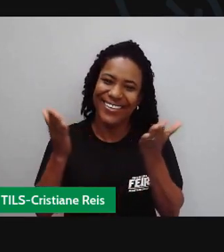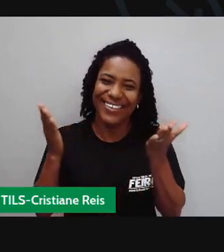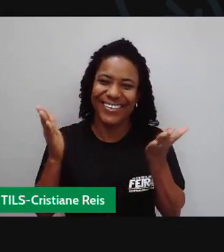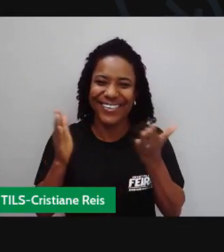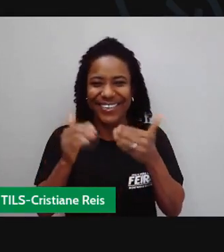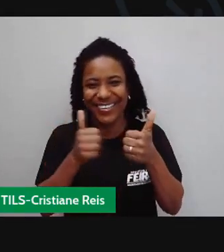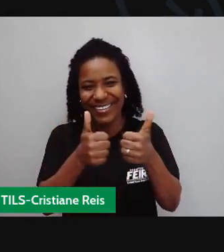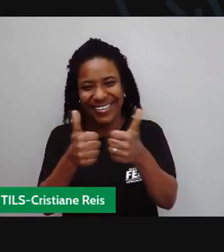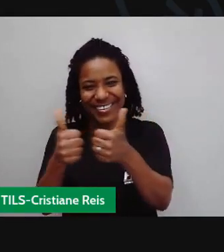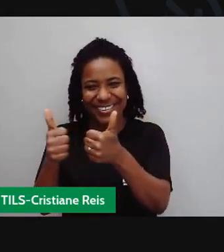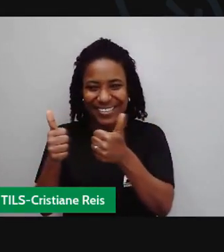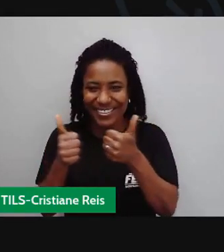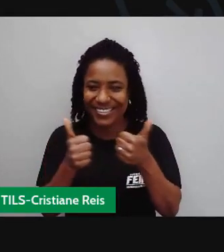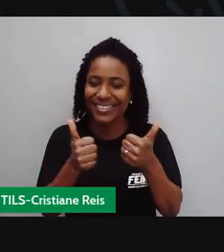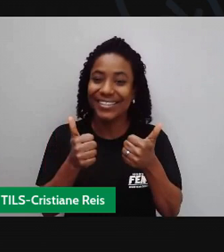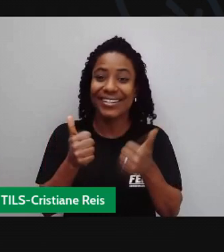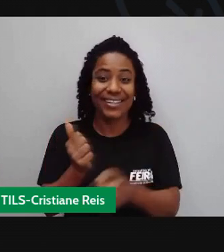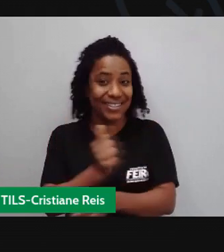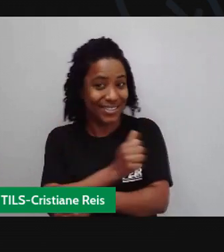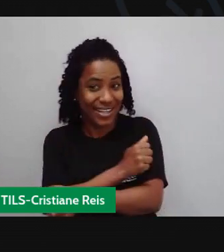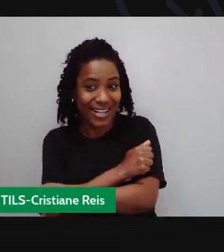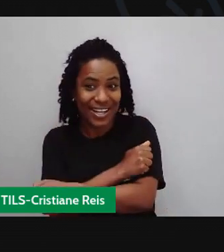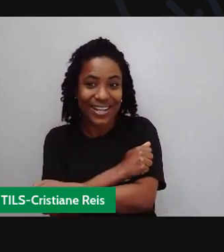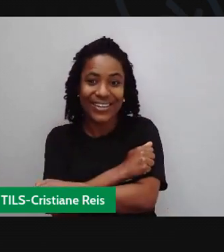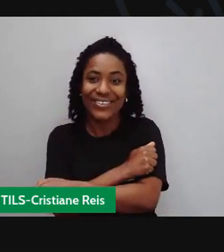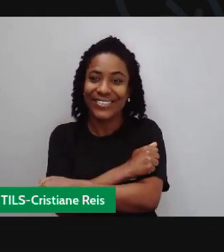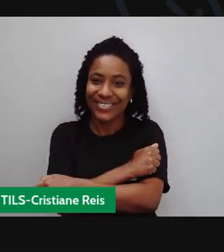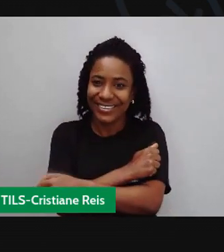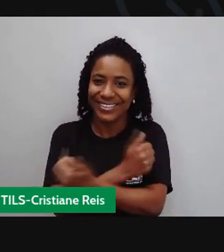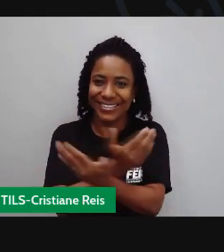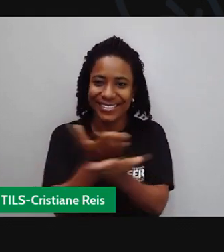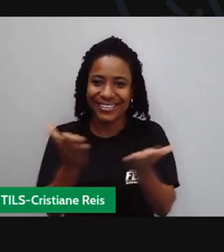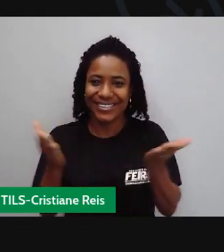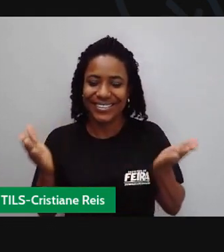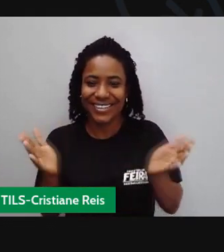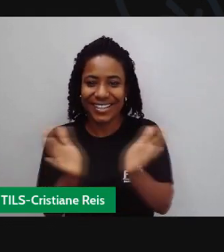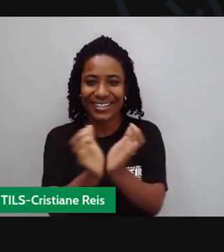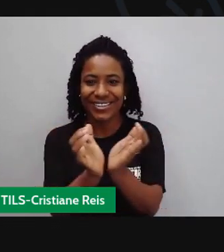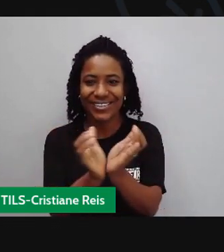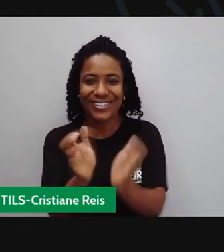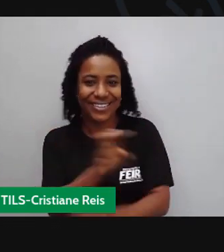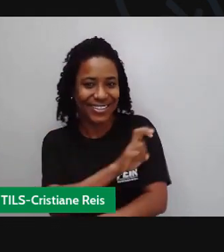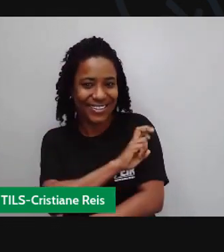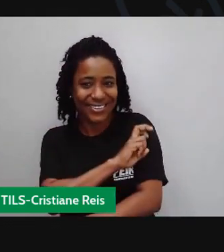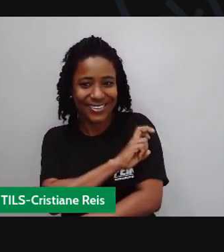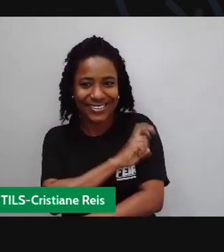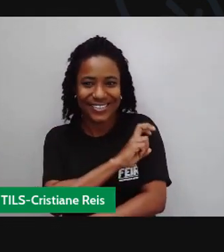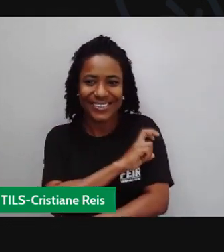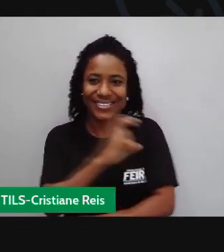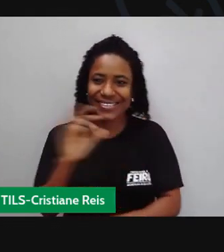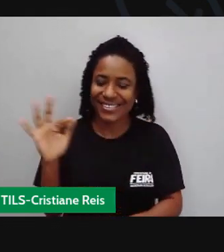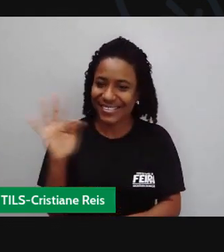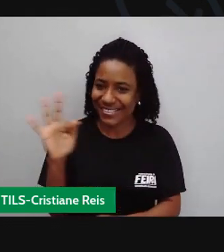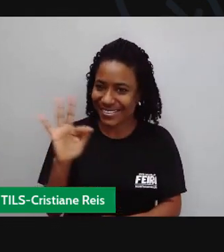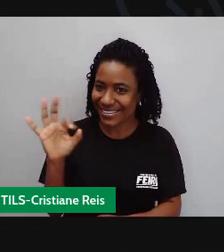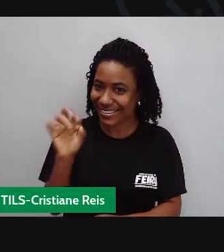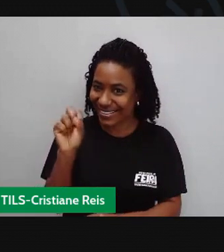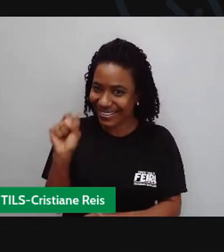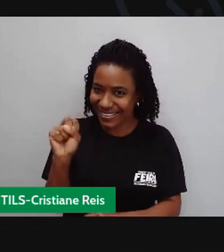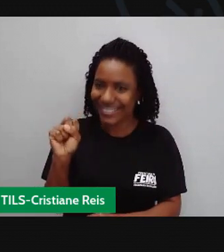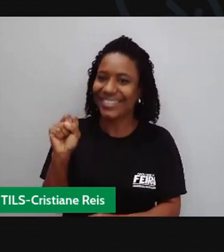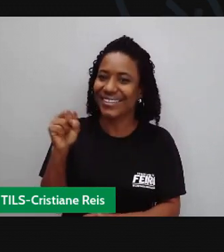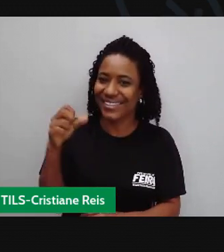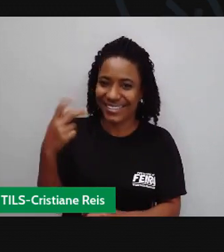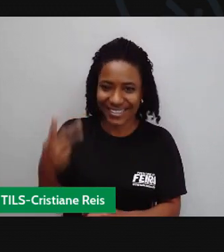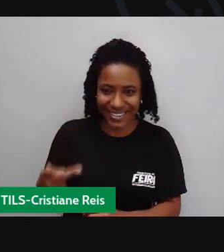Olá, alunos e alunas aí do 5º ano de Feira de Santana. Vamos lá para mais uma videoaula, não